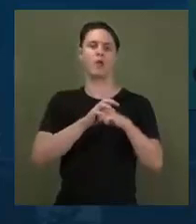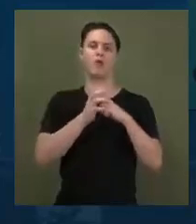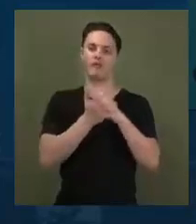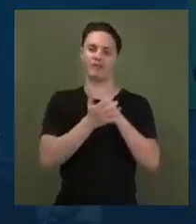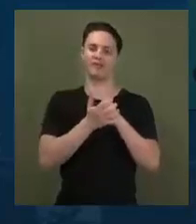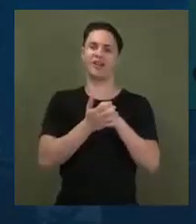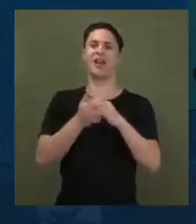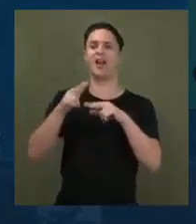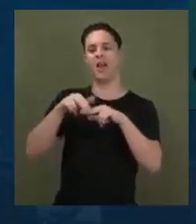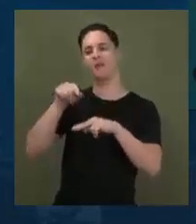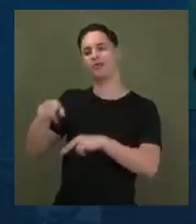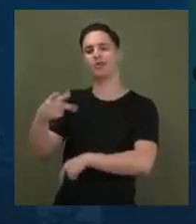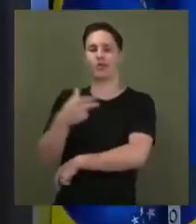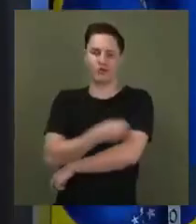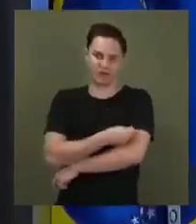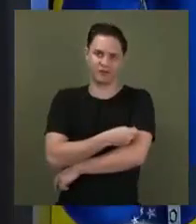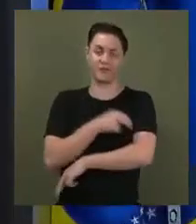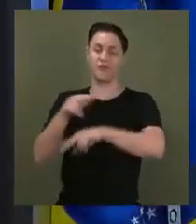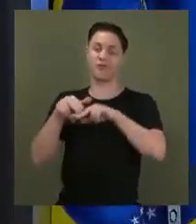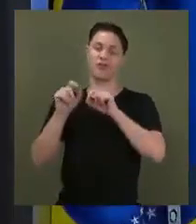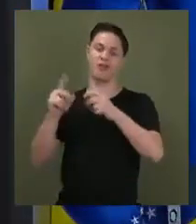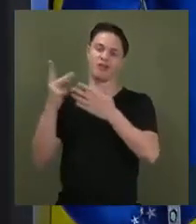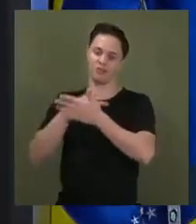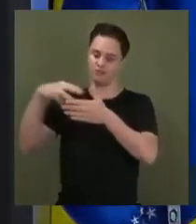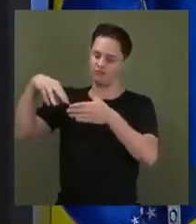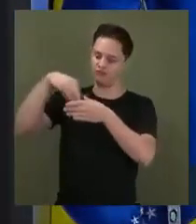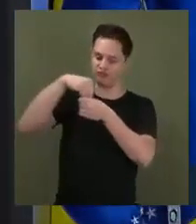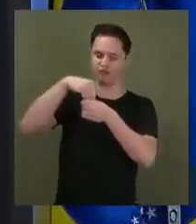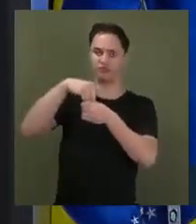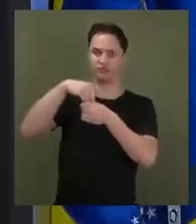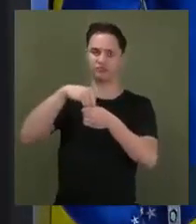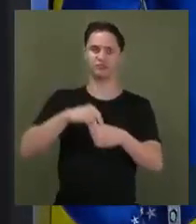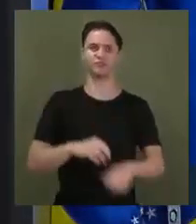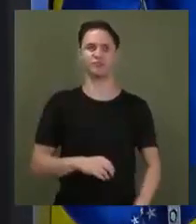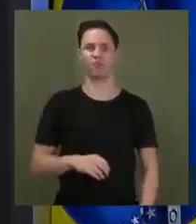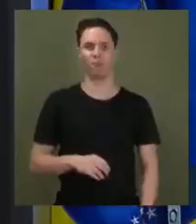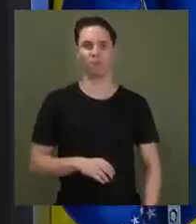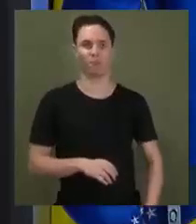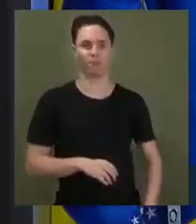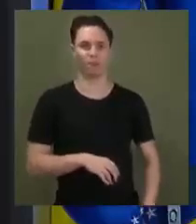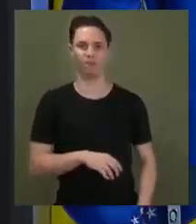da vacina, devido ao componente núcleo capsídeo negativo.